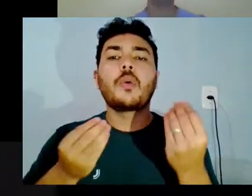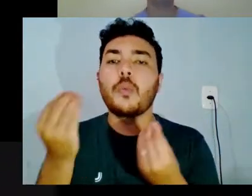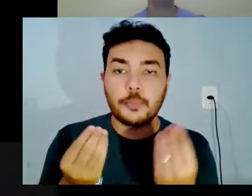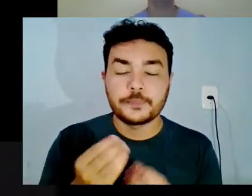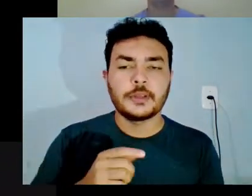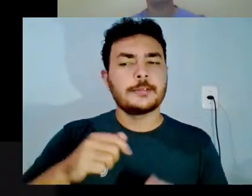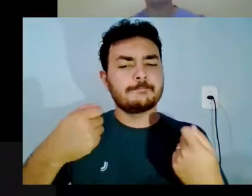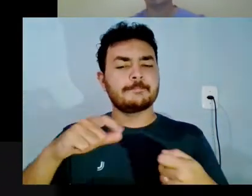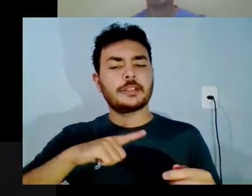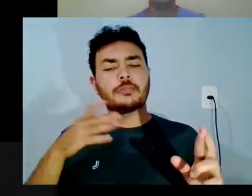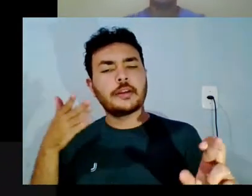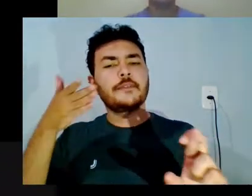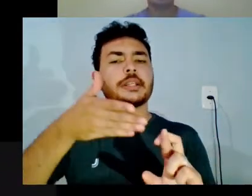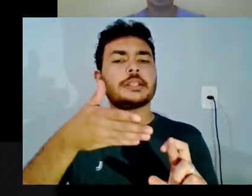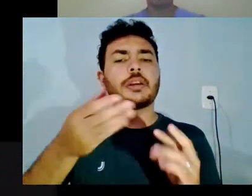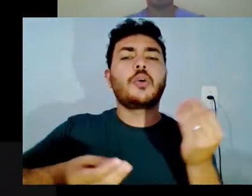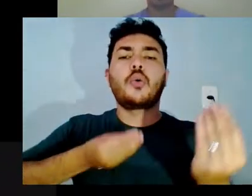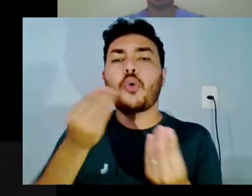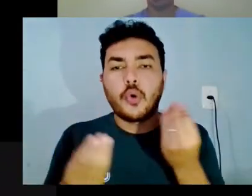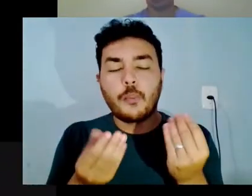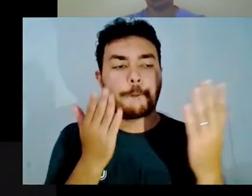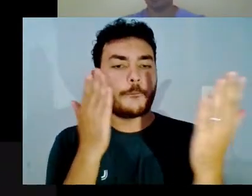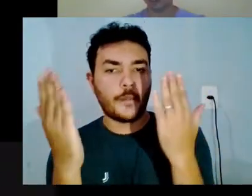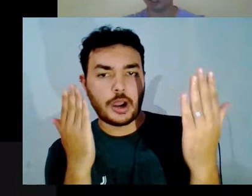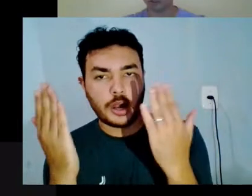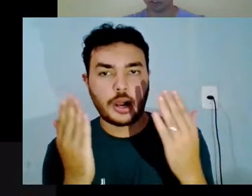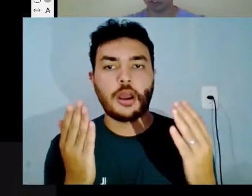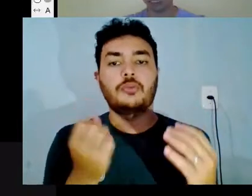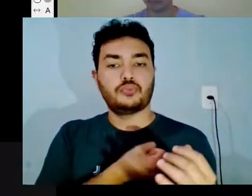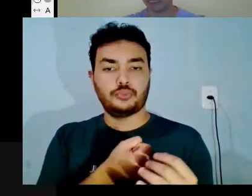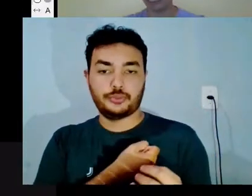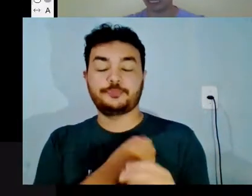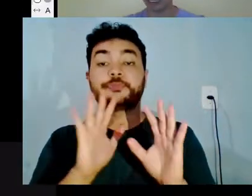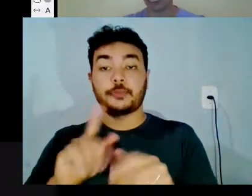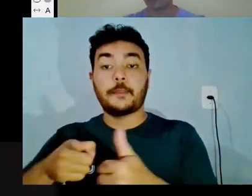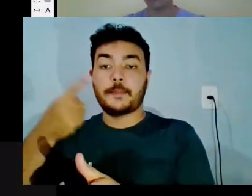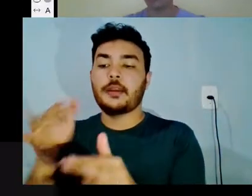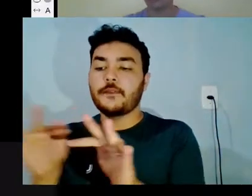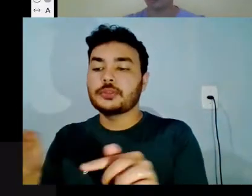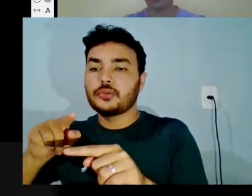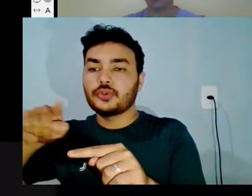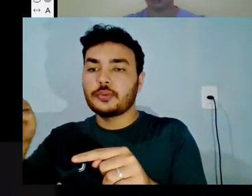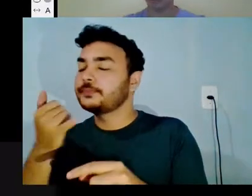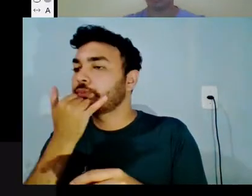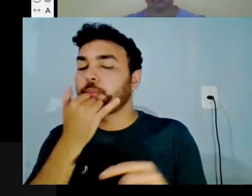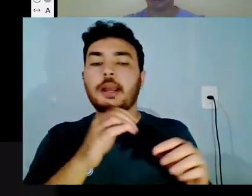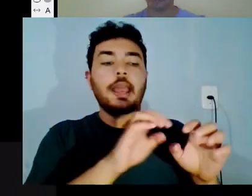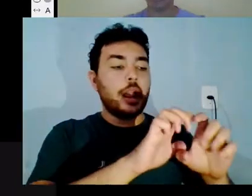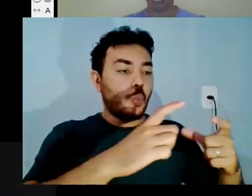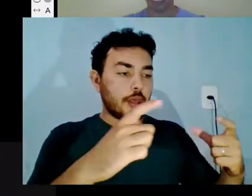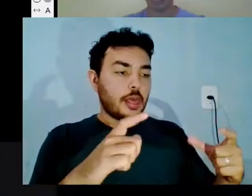uma referência para comparar esses dados. Então, a gente resolve as equações de onda, tá? Resolvendo as equações de onda, a gente